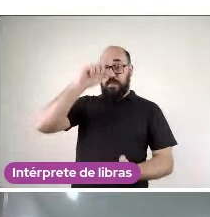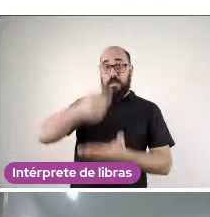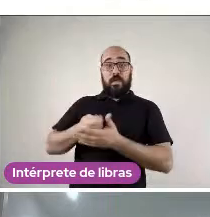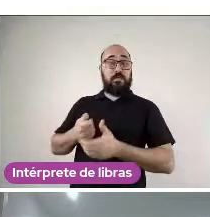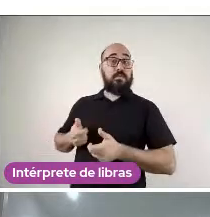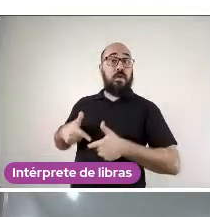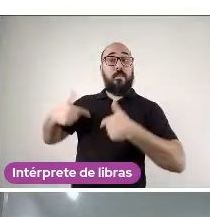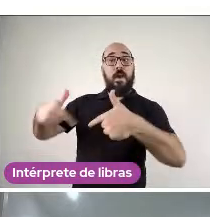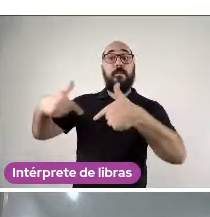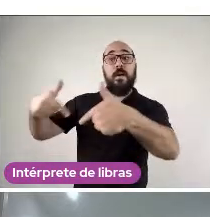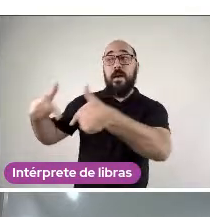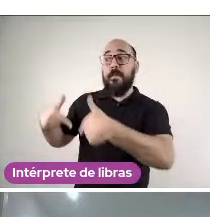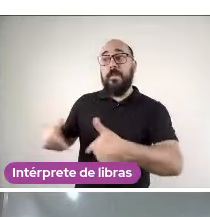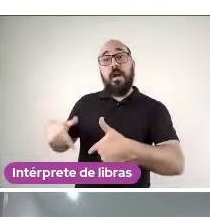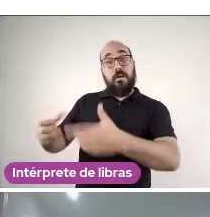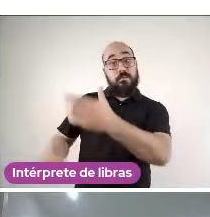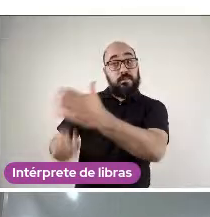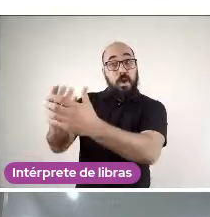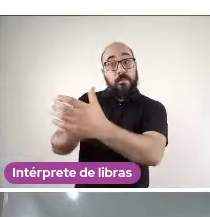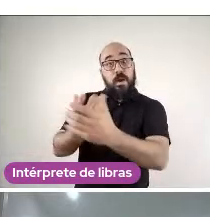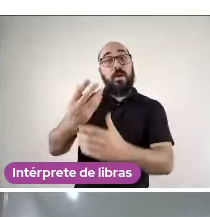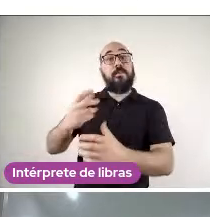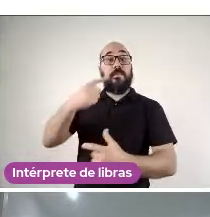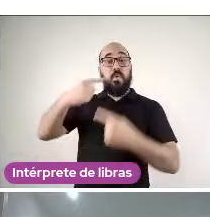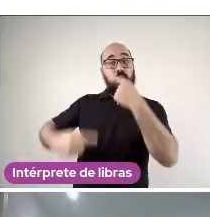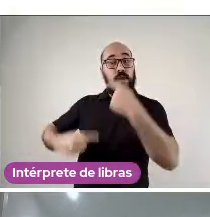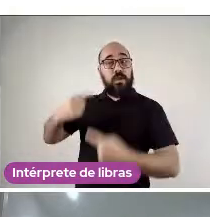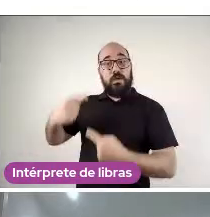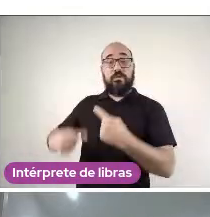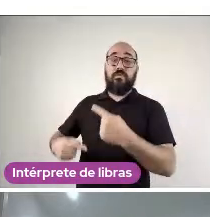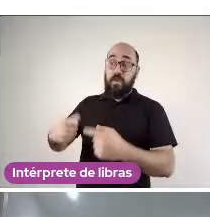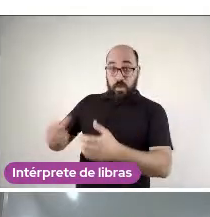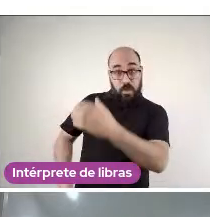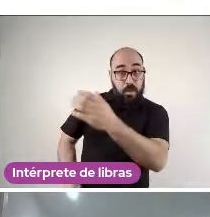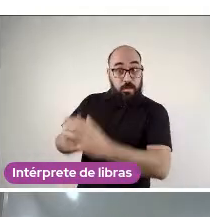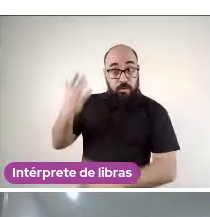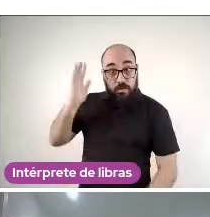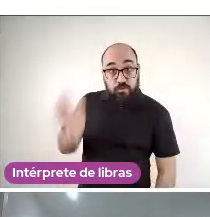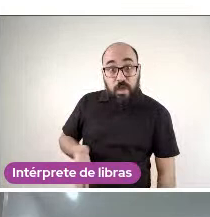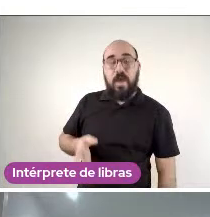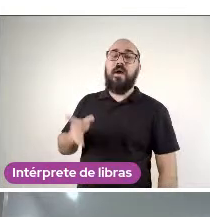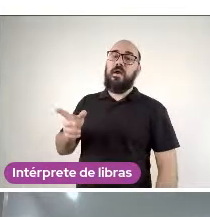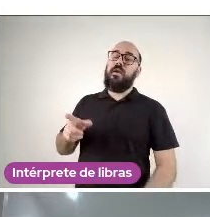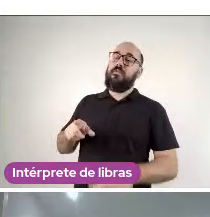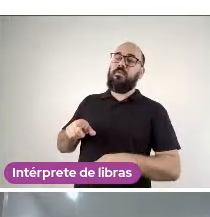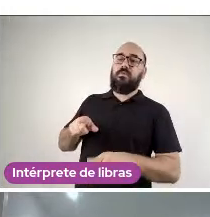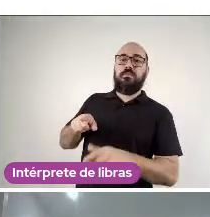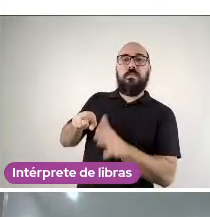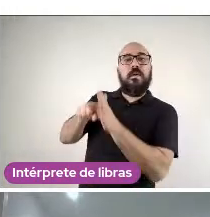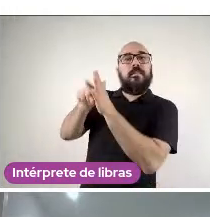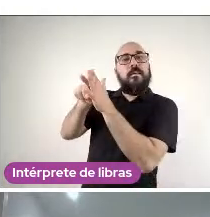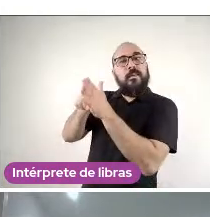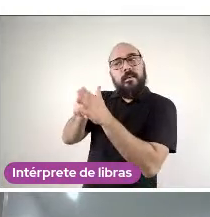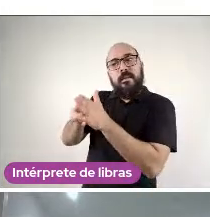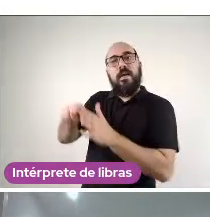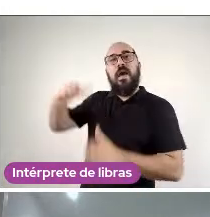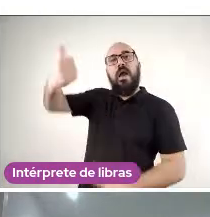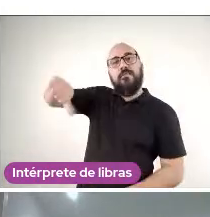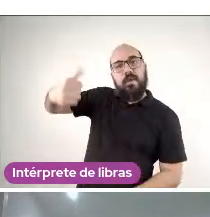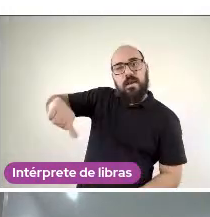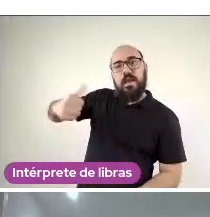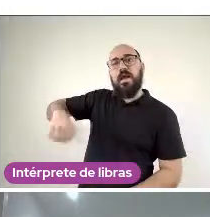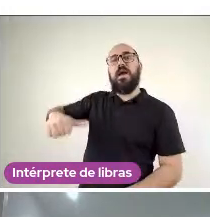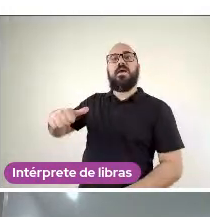desses programas, dessas políticas, e uma vez implementadas, essas políticas são monitoradas e avaliadas, e novamente você